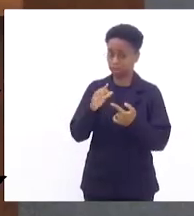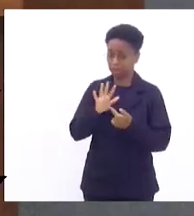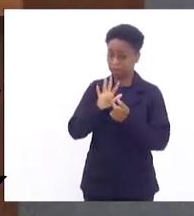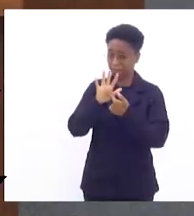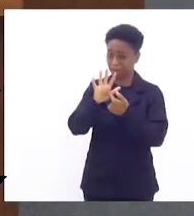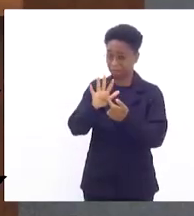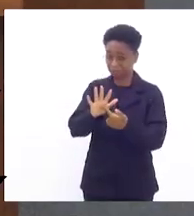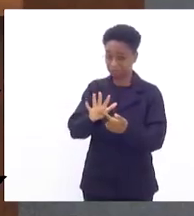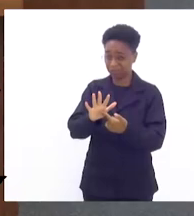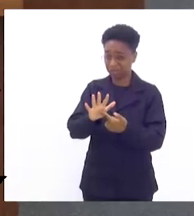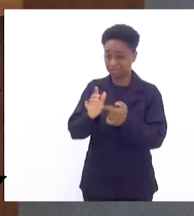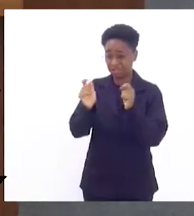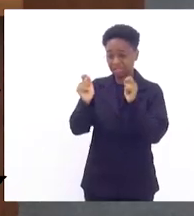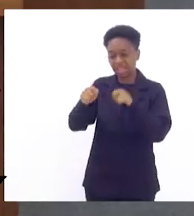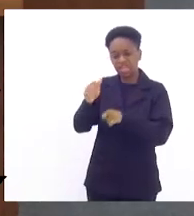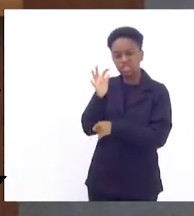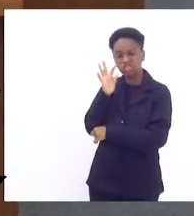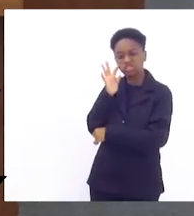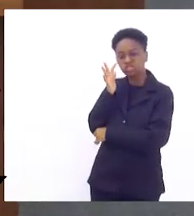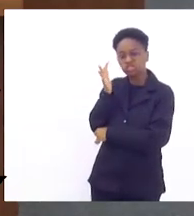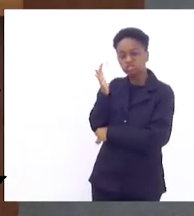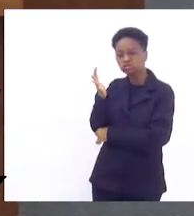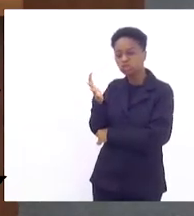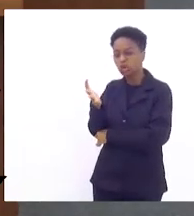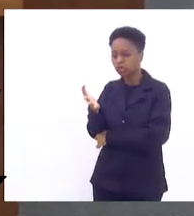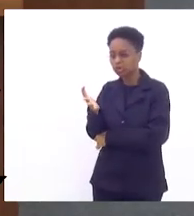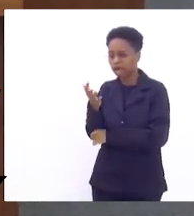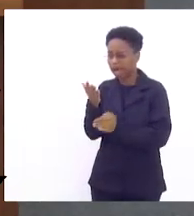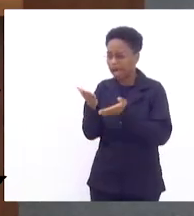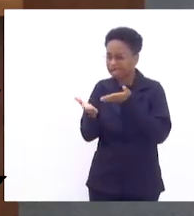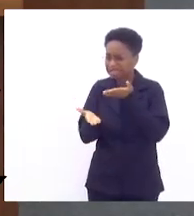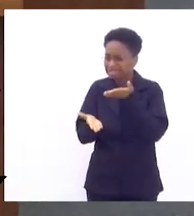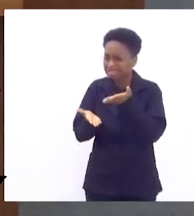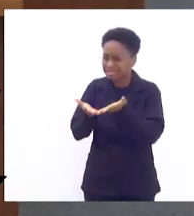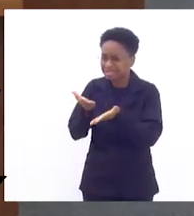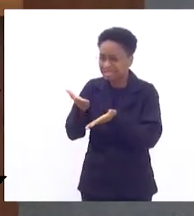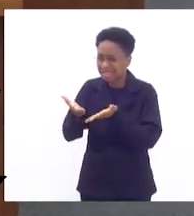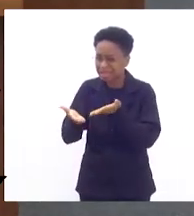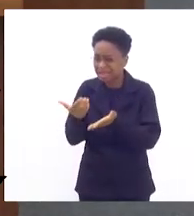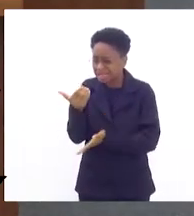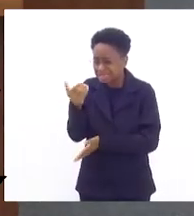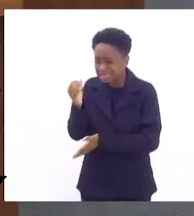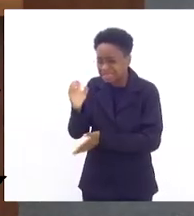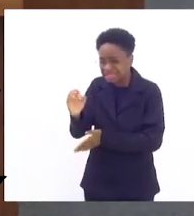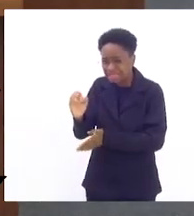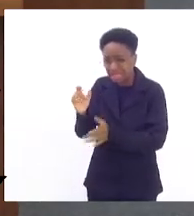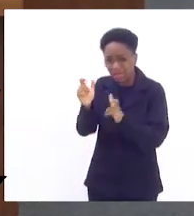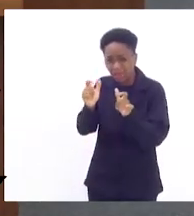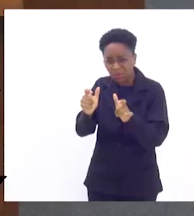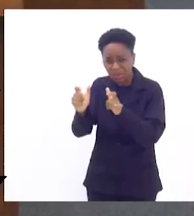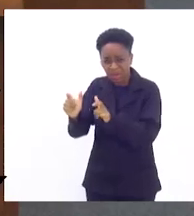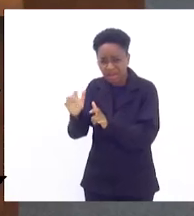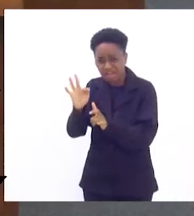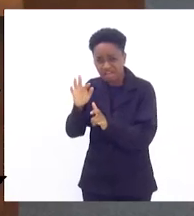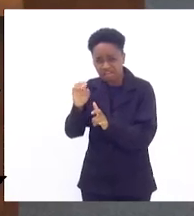uma possível solução atendimento de 10 unidades